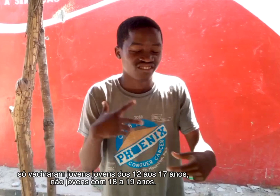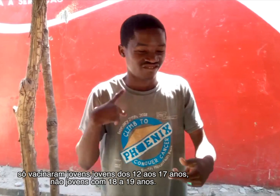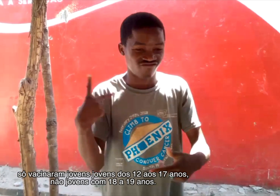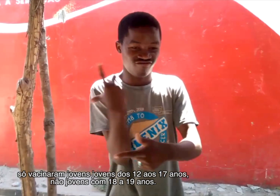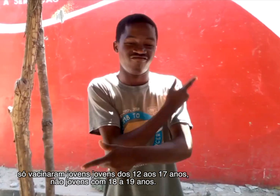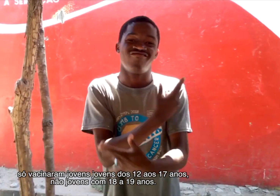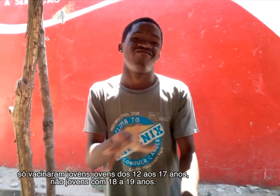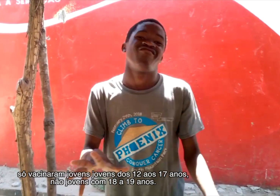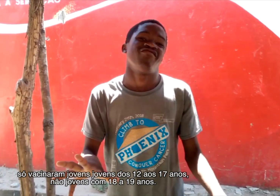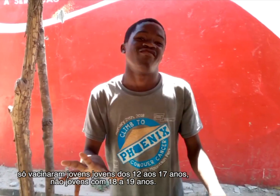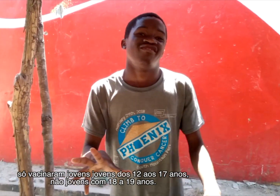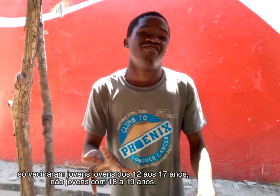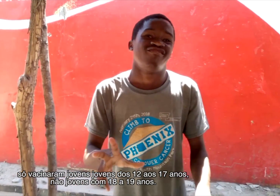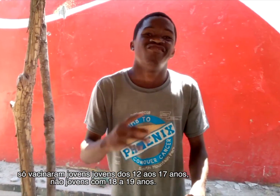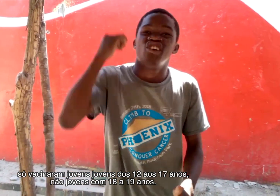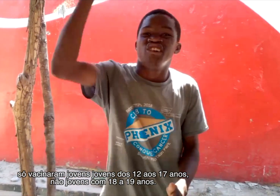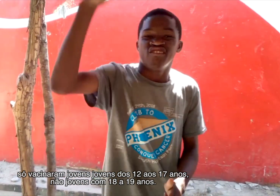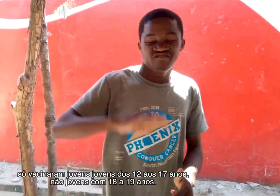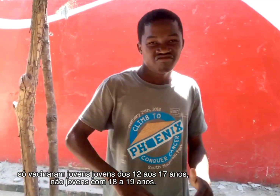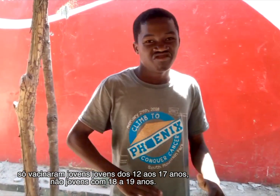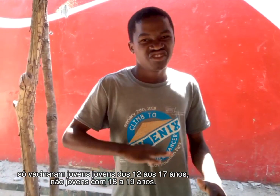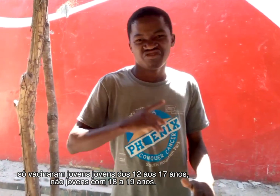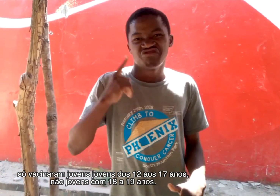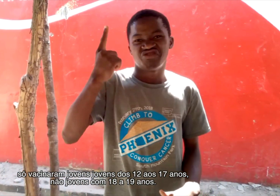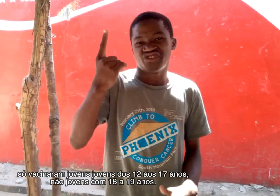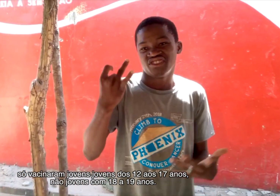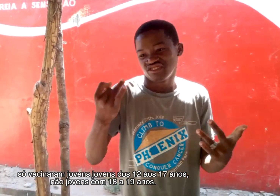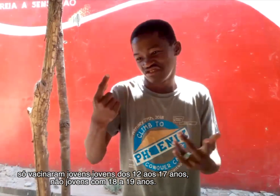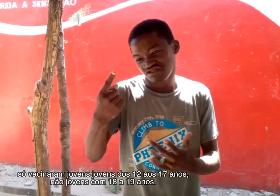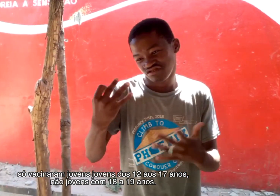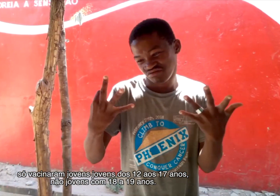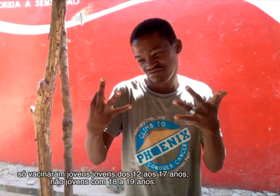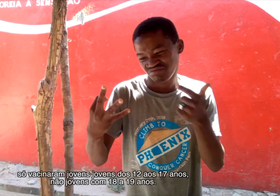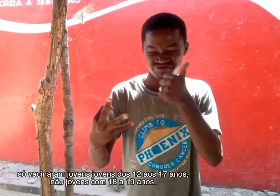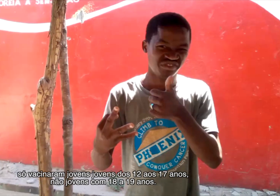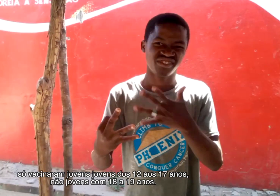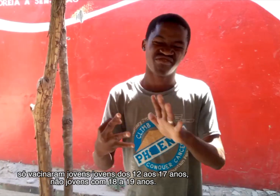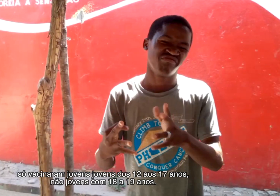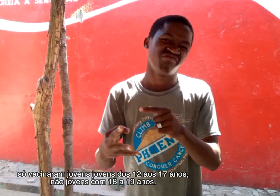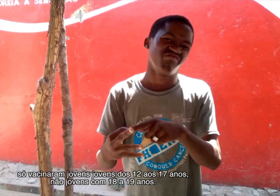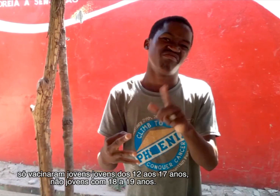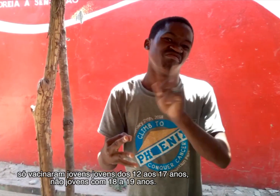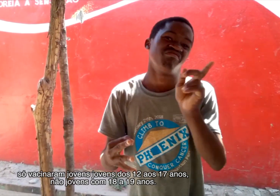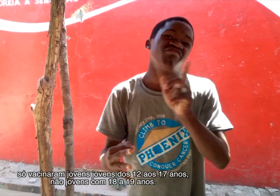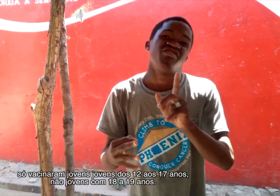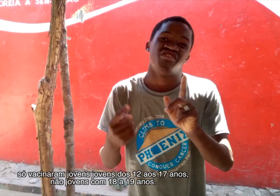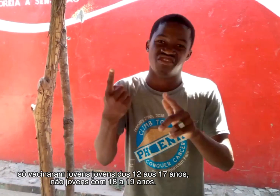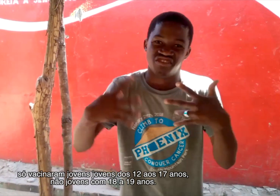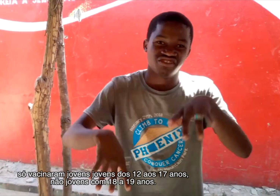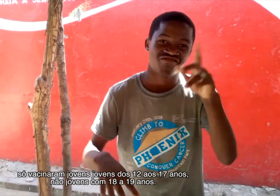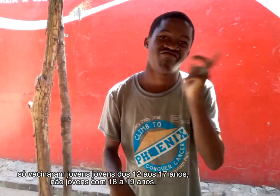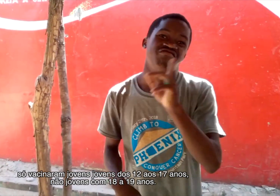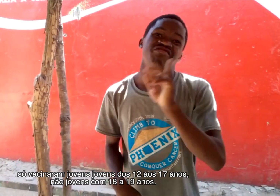Só vacinaram jovens. Jovens dos 12 aos 17 anos de idade. Não jovens